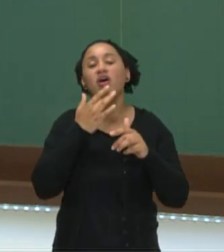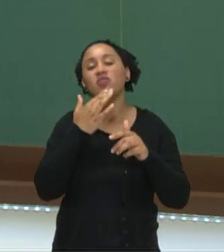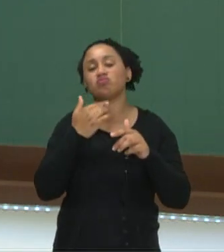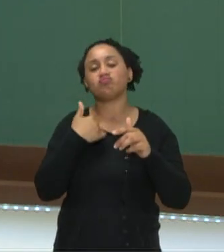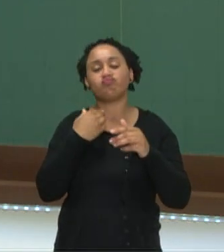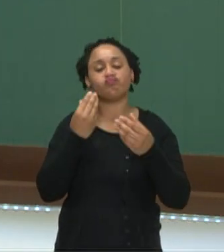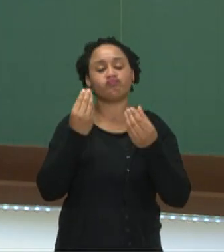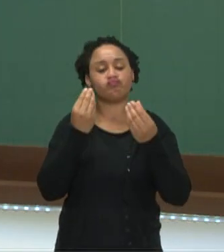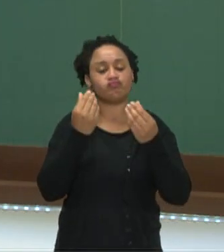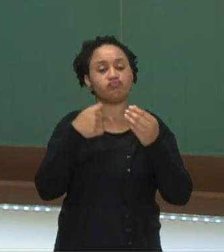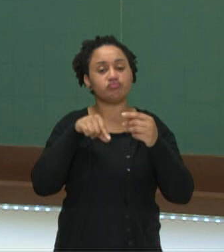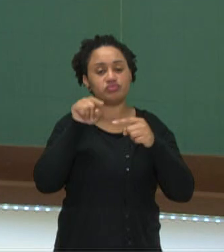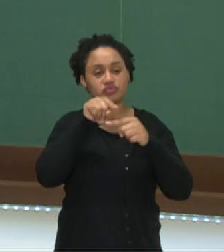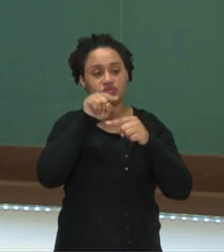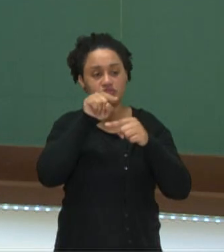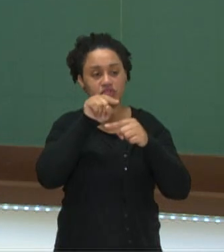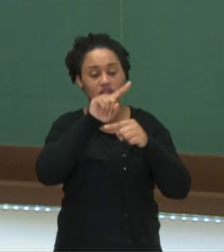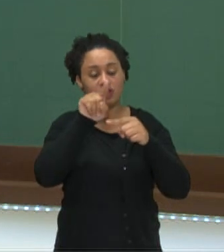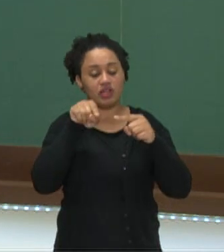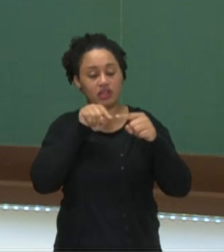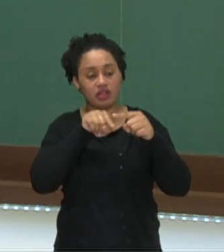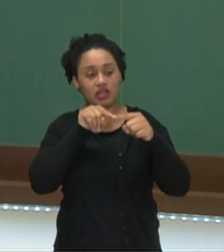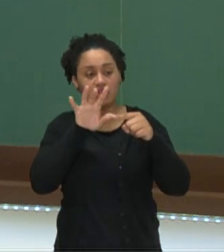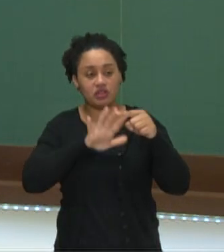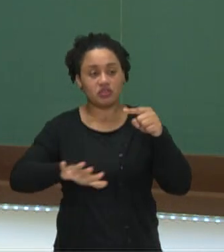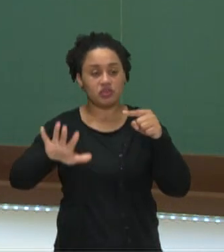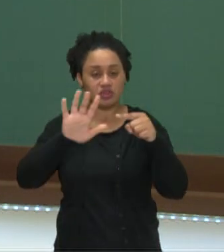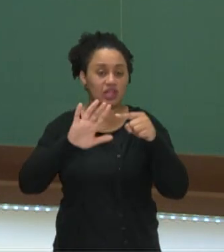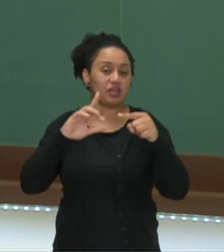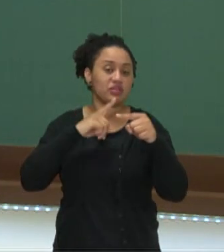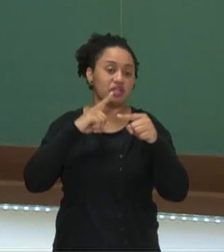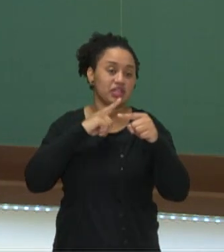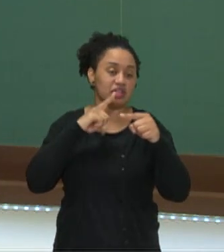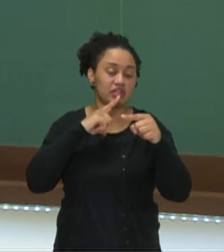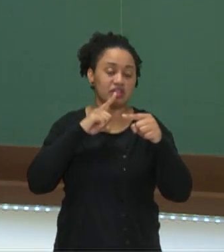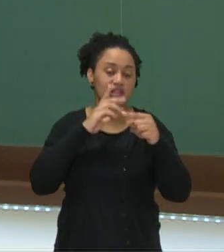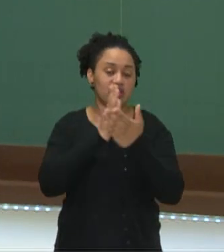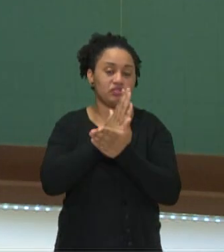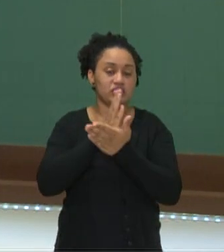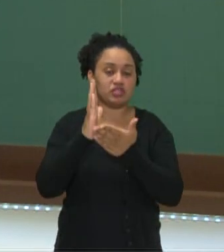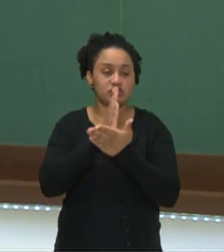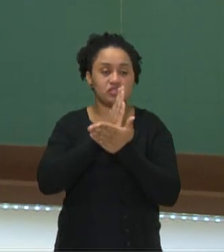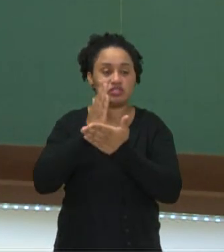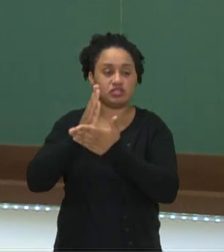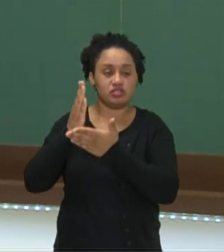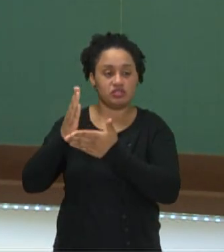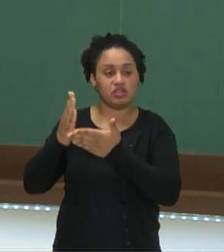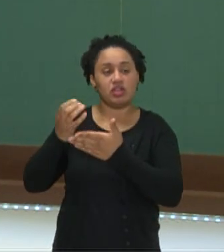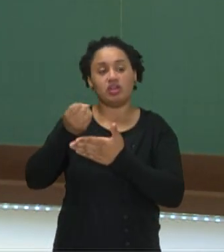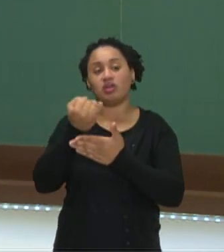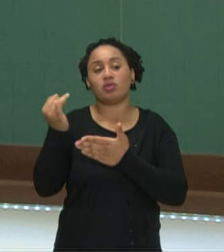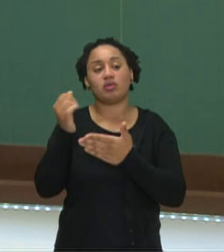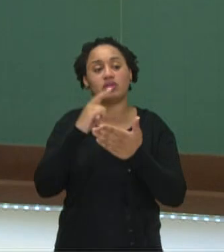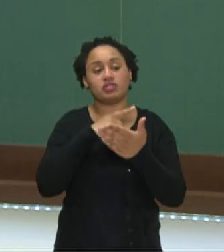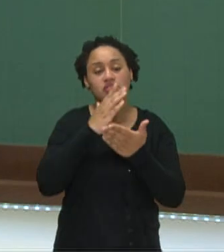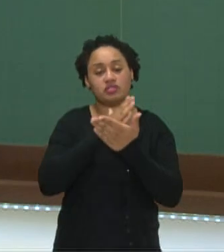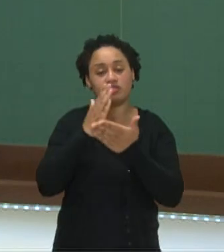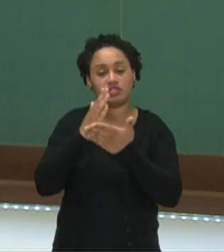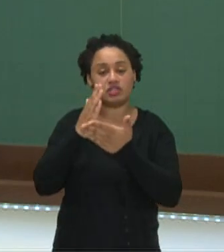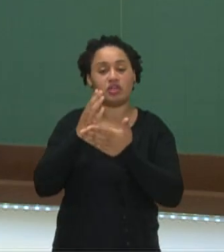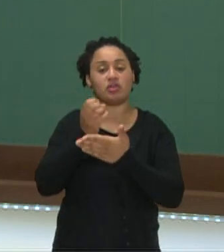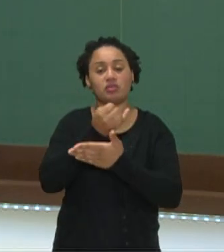numerador. E no denominador é o total que essa figura foi dividida, em quantas partes foi feita essa